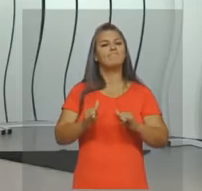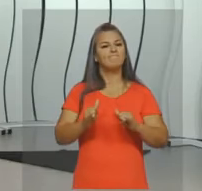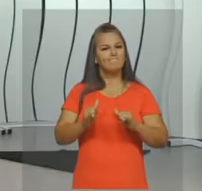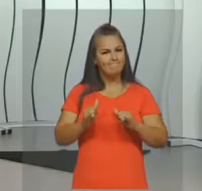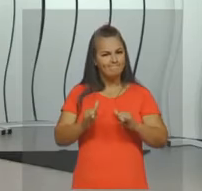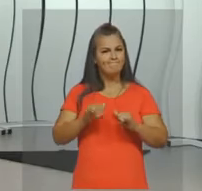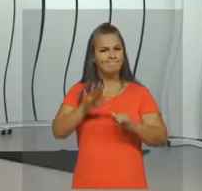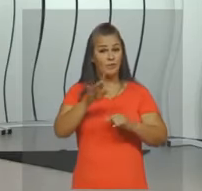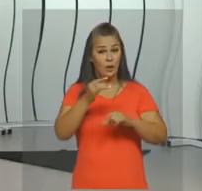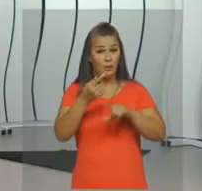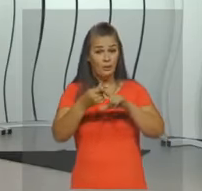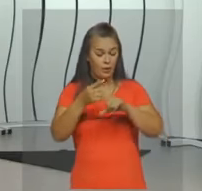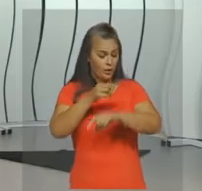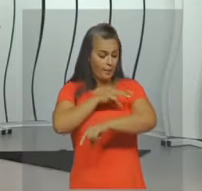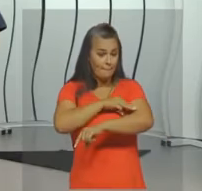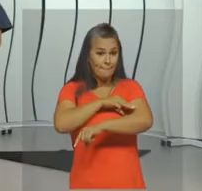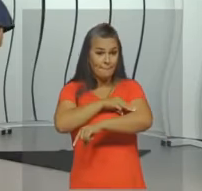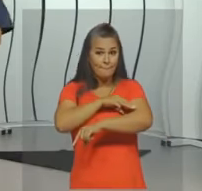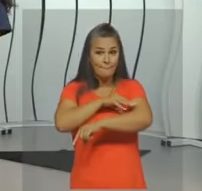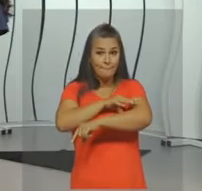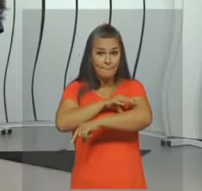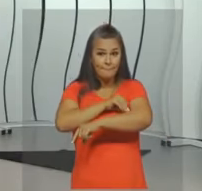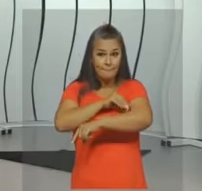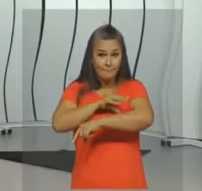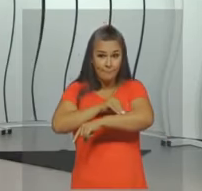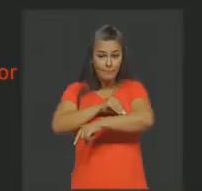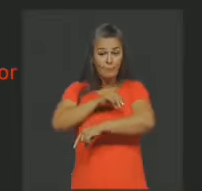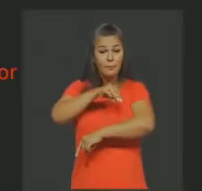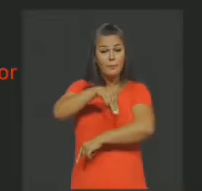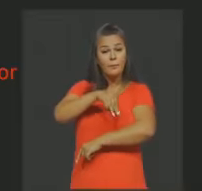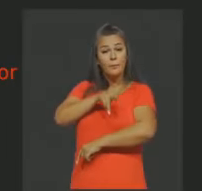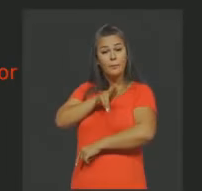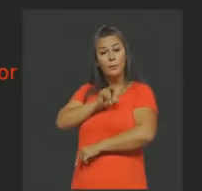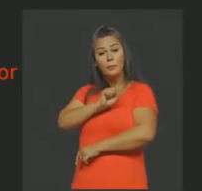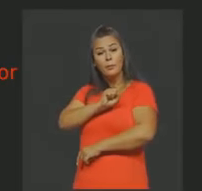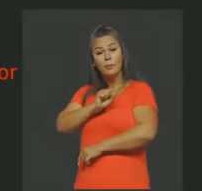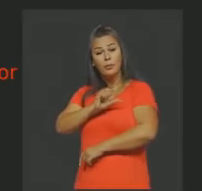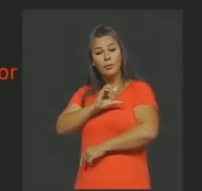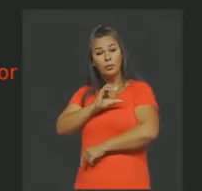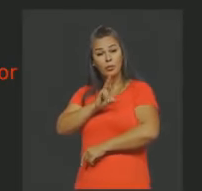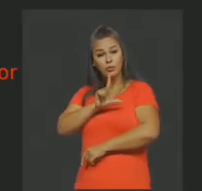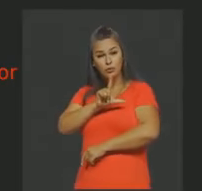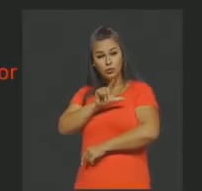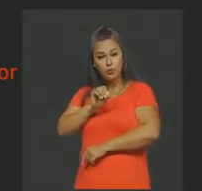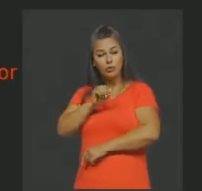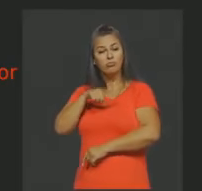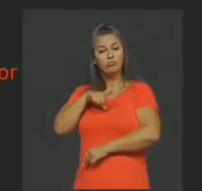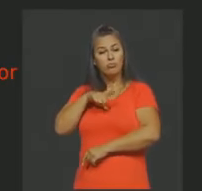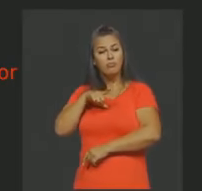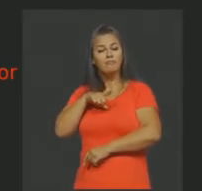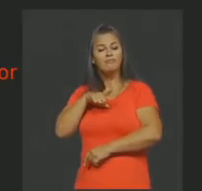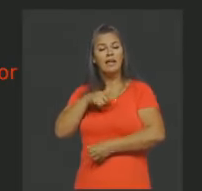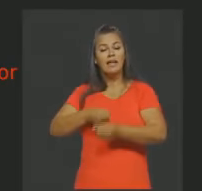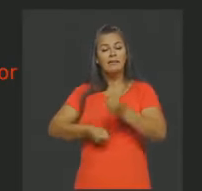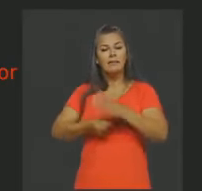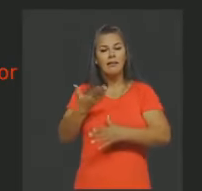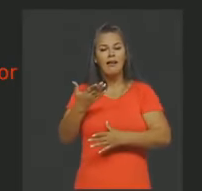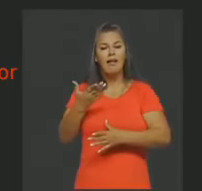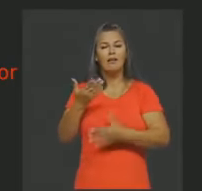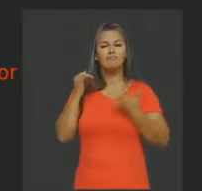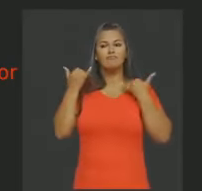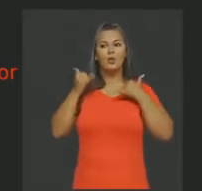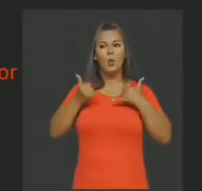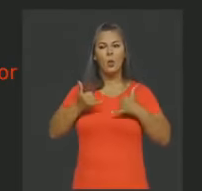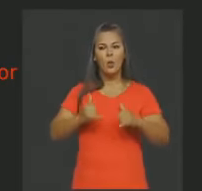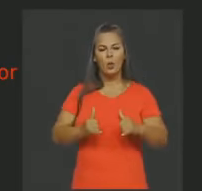que respirar, quebrar a glicose, produzir ATP, que é uma moeda de energia. Essa energia química é transformada